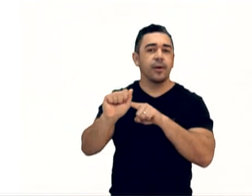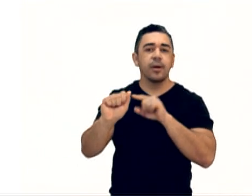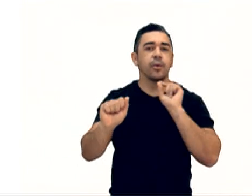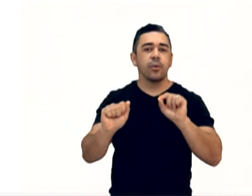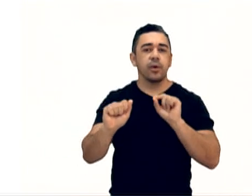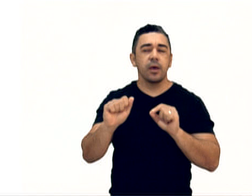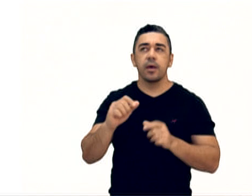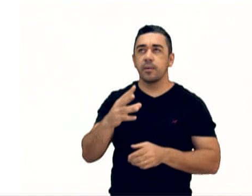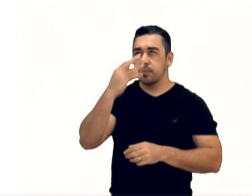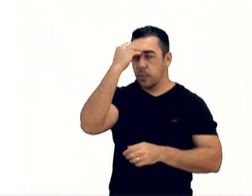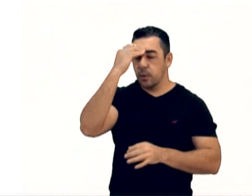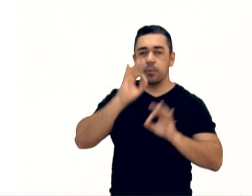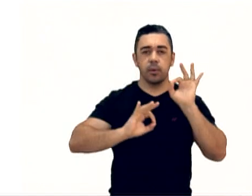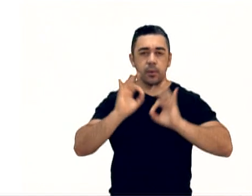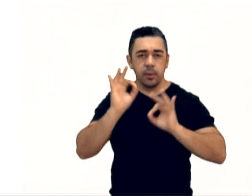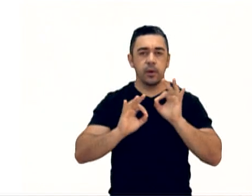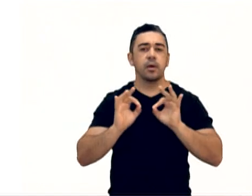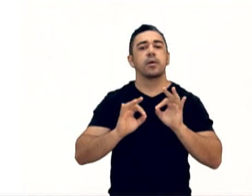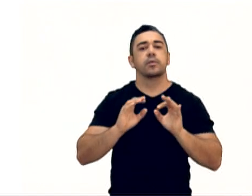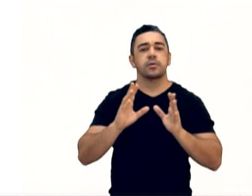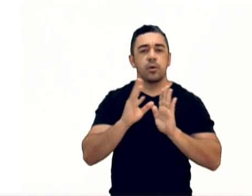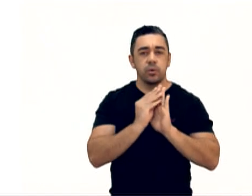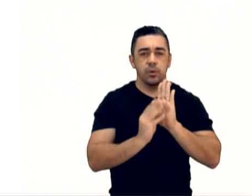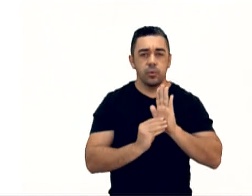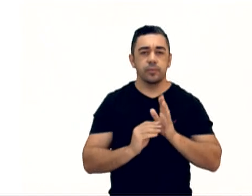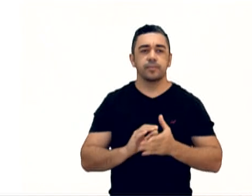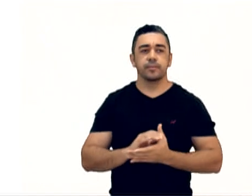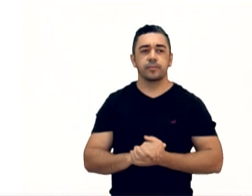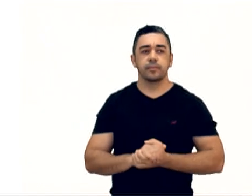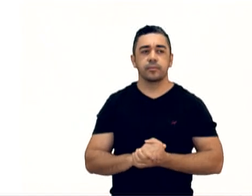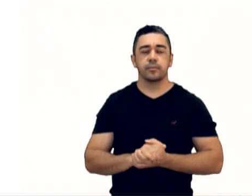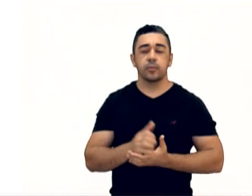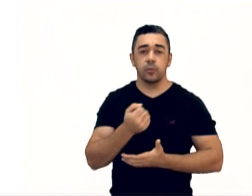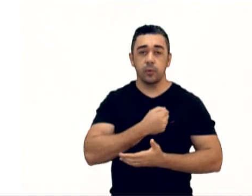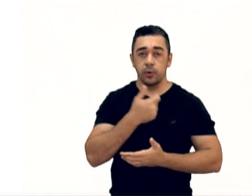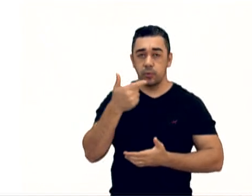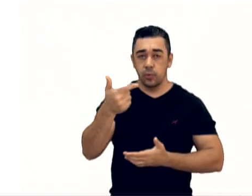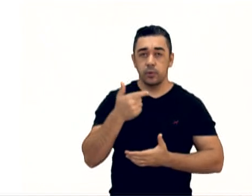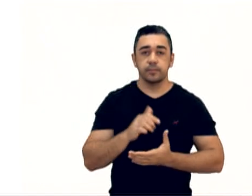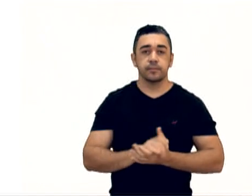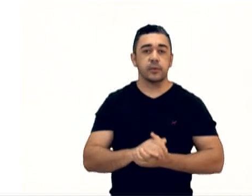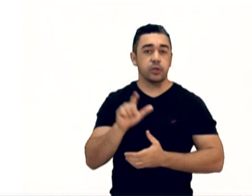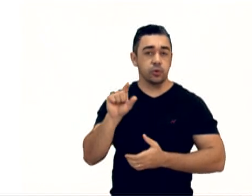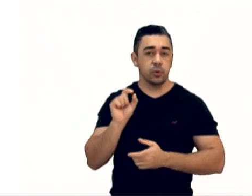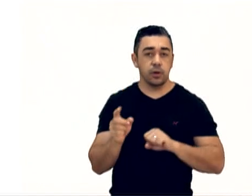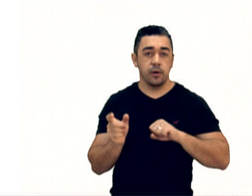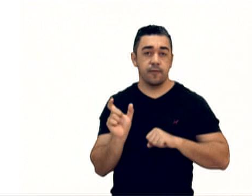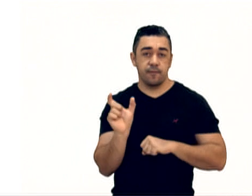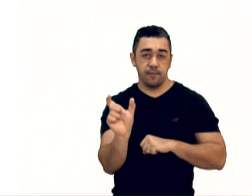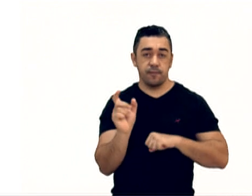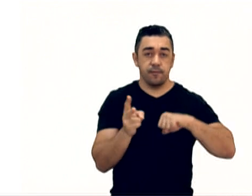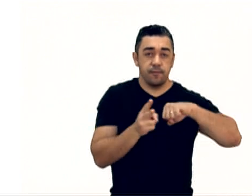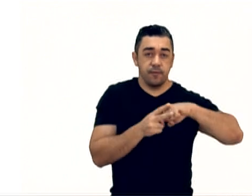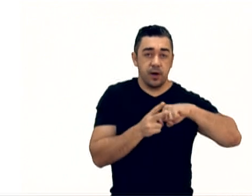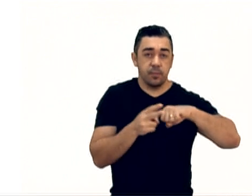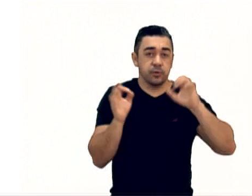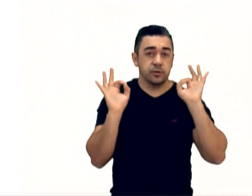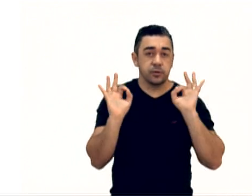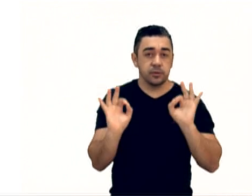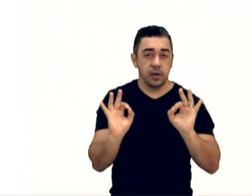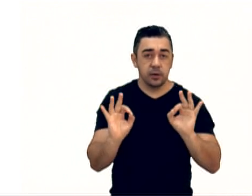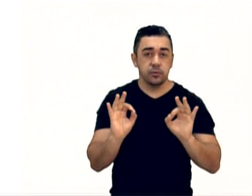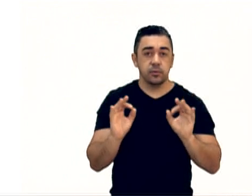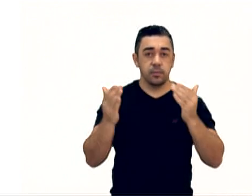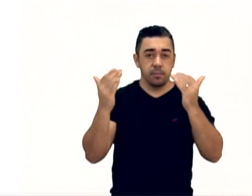organizar, memorizar e analisar um conteúdo. Number 2, escolha o verbo modal correto para a